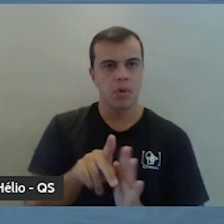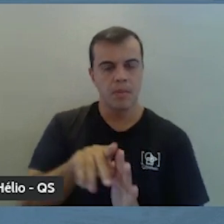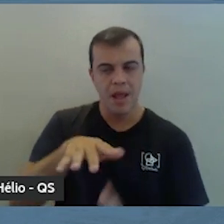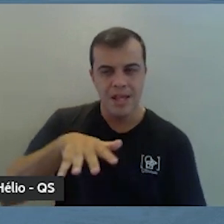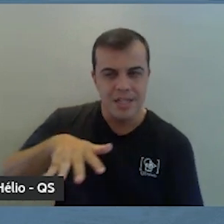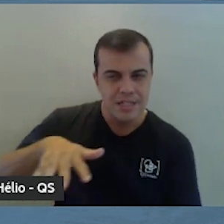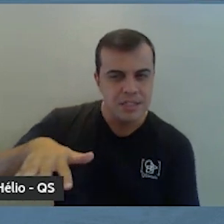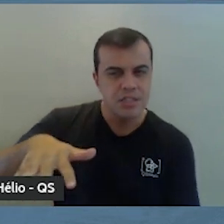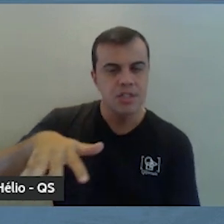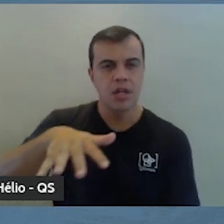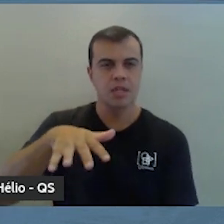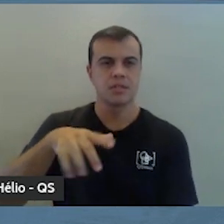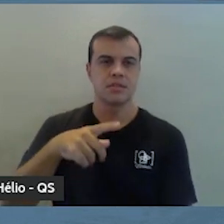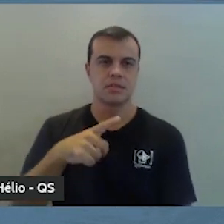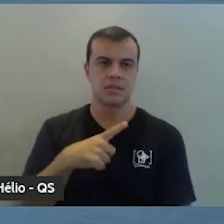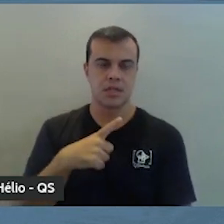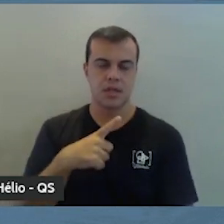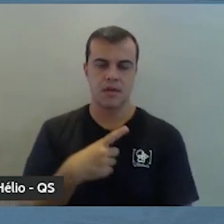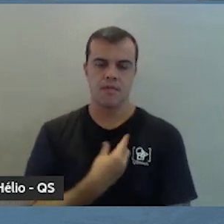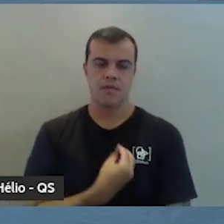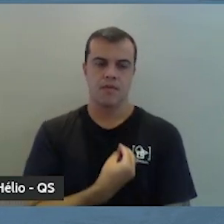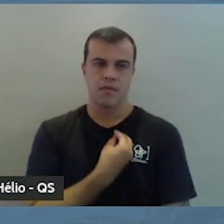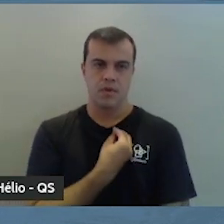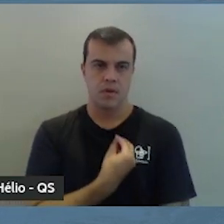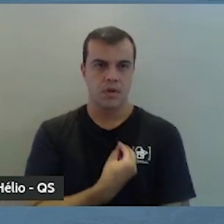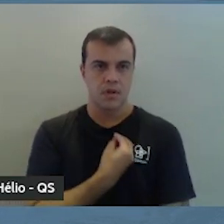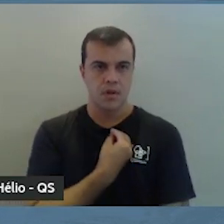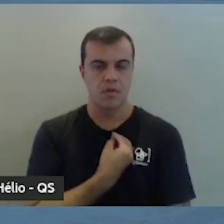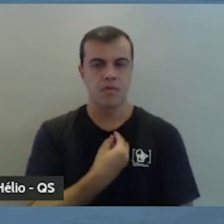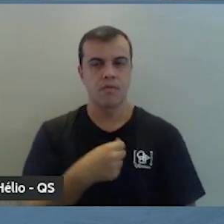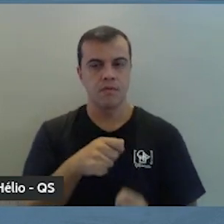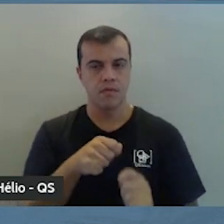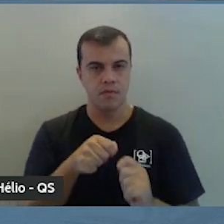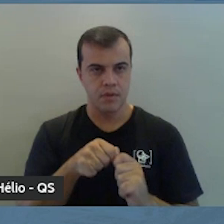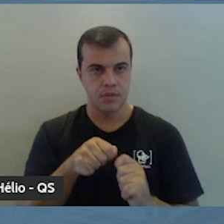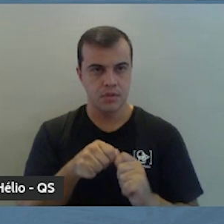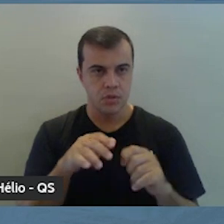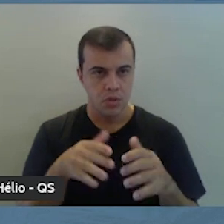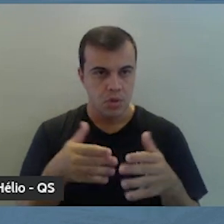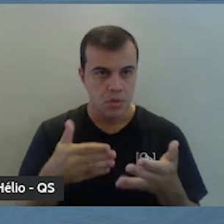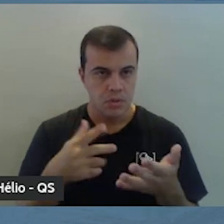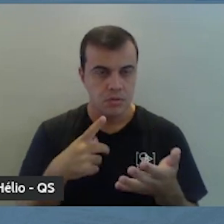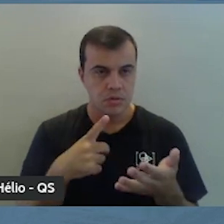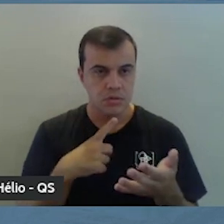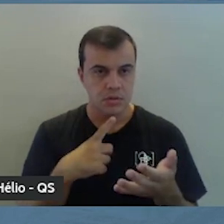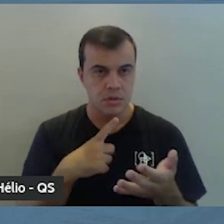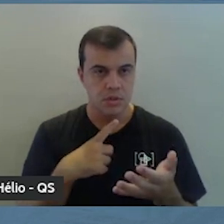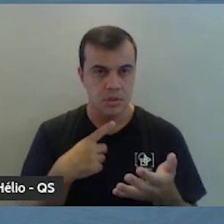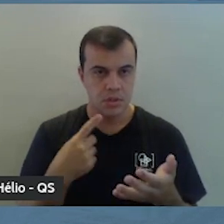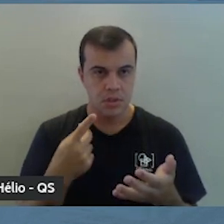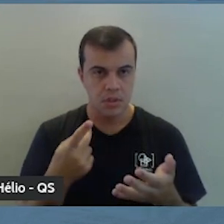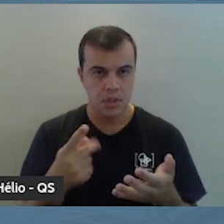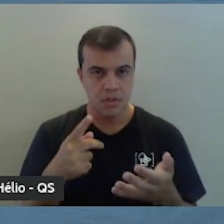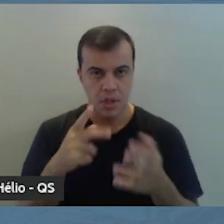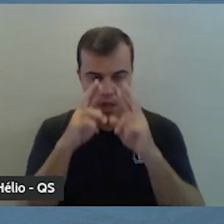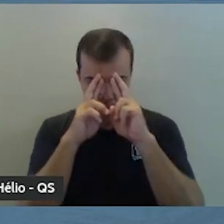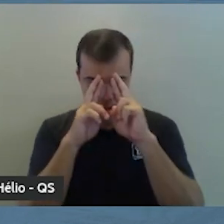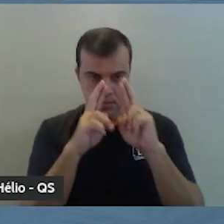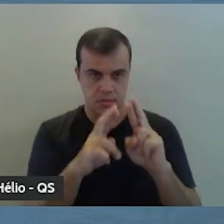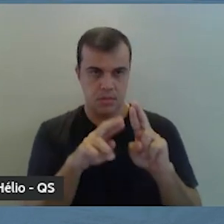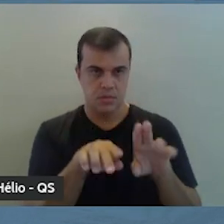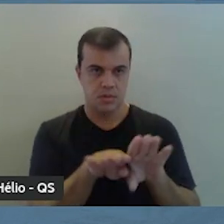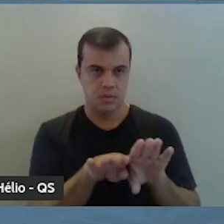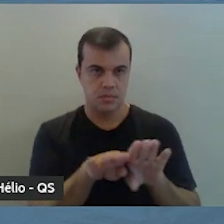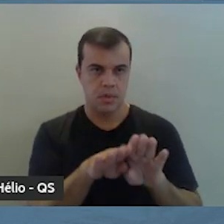fase regionalista que ele está vivendo, que ele está fazendo quando ele ganha essa respeitabilidade como